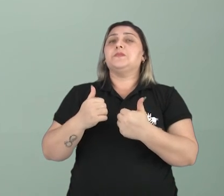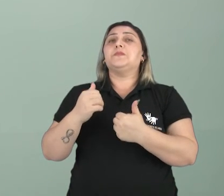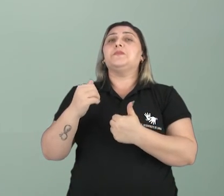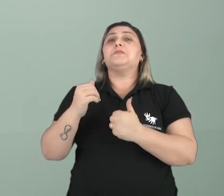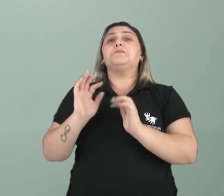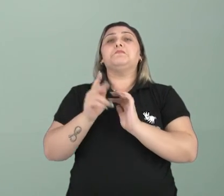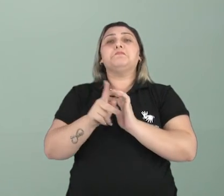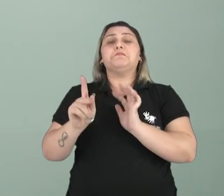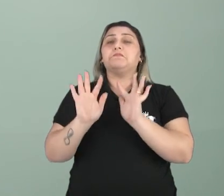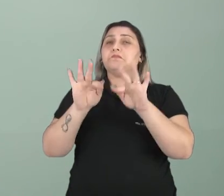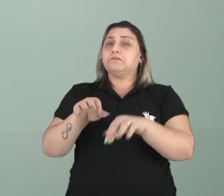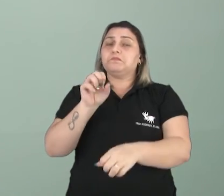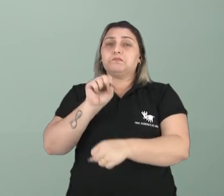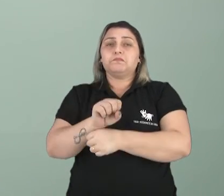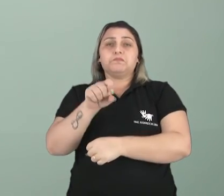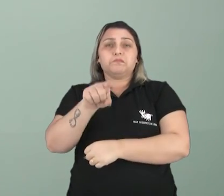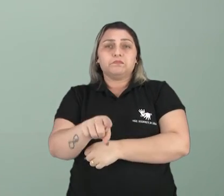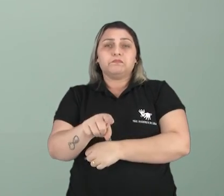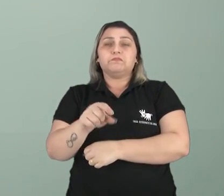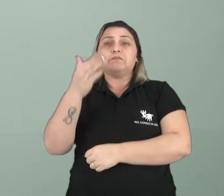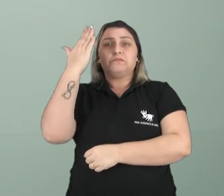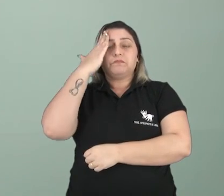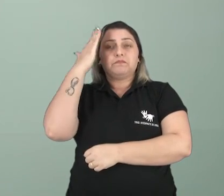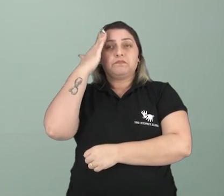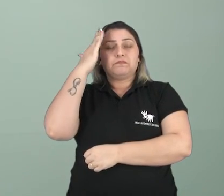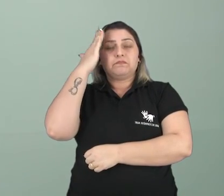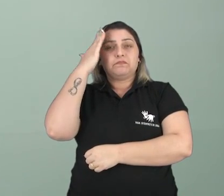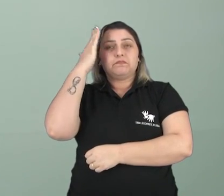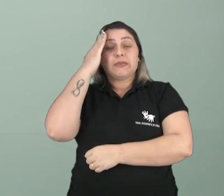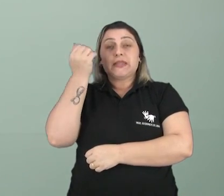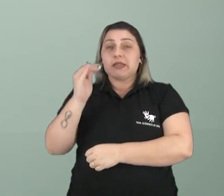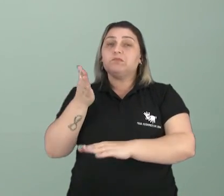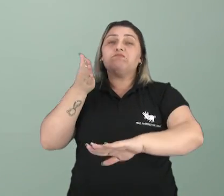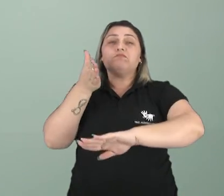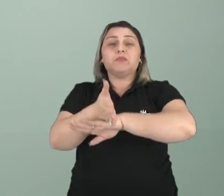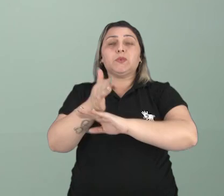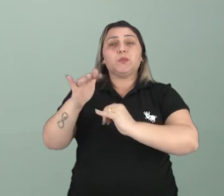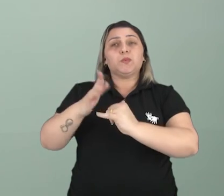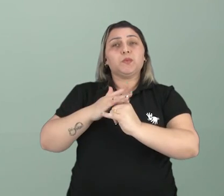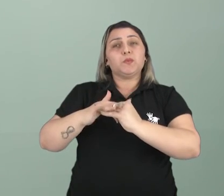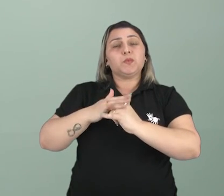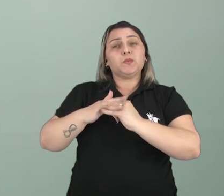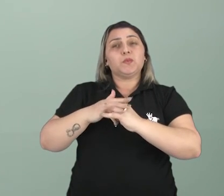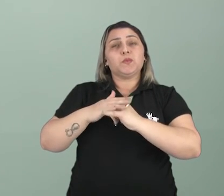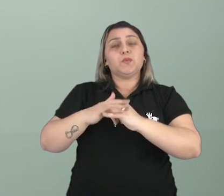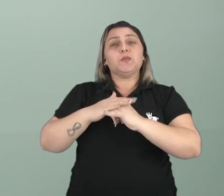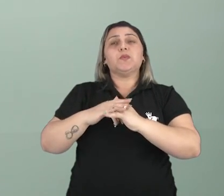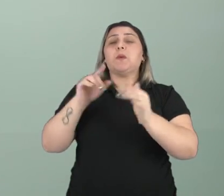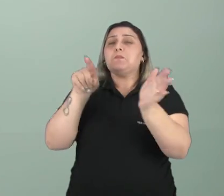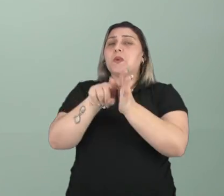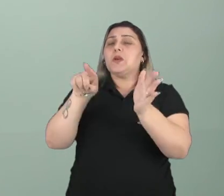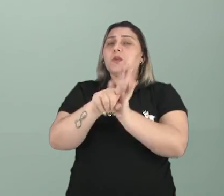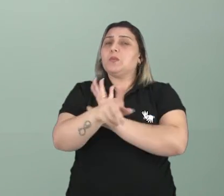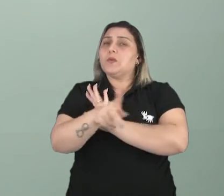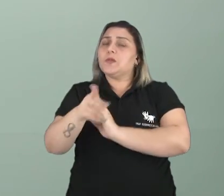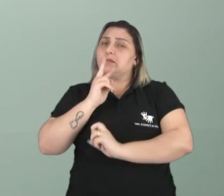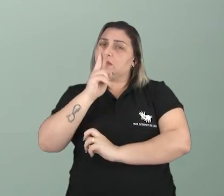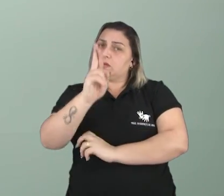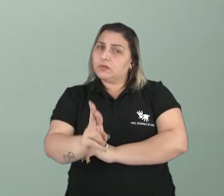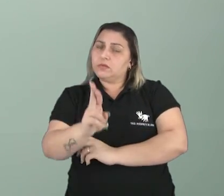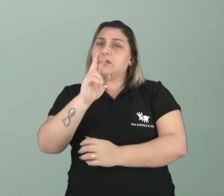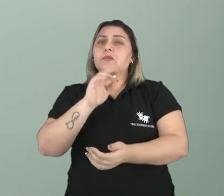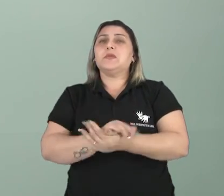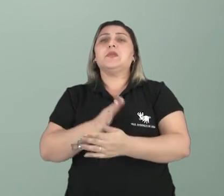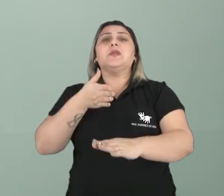vai ficar por aqui, espero que você tenha compreendido. Se você não compreendeu, vai lá no YouTube, coloca o seu questionamento que o professor vai estar